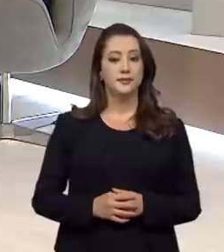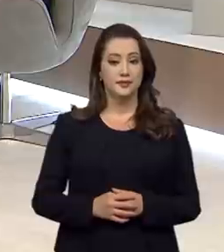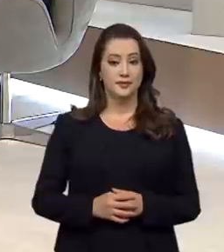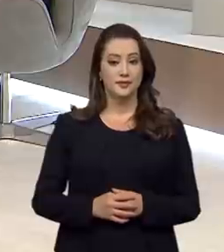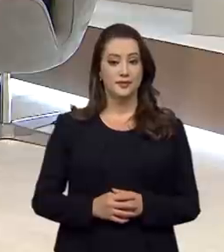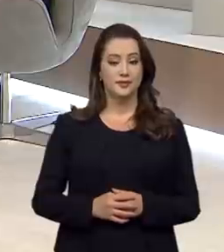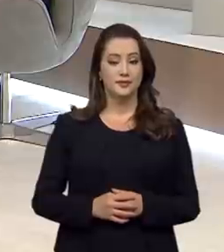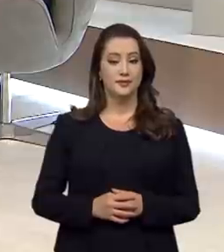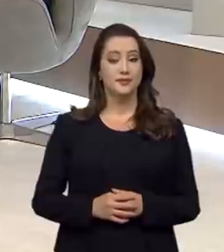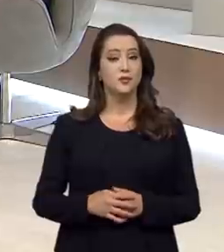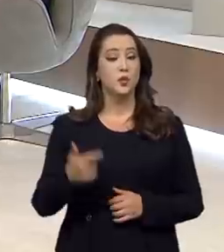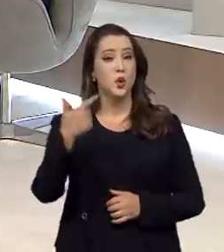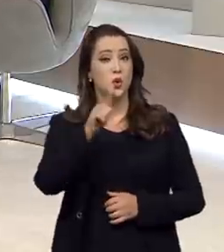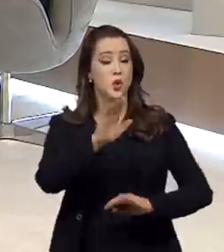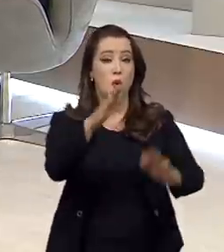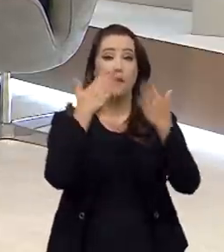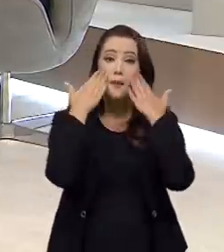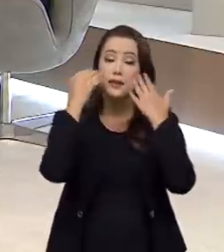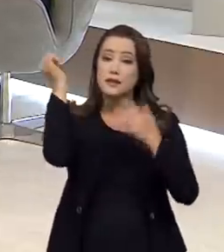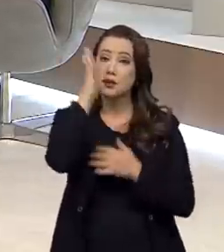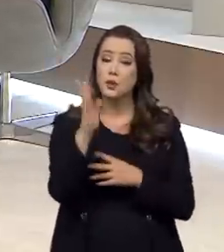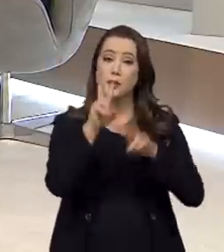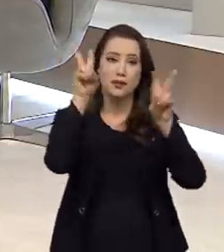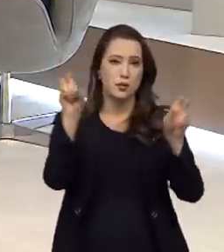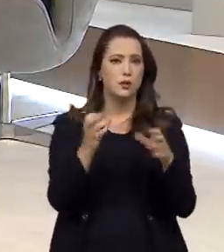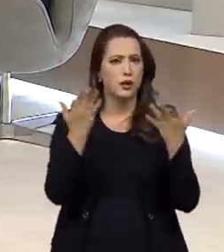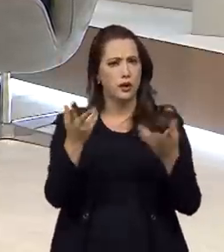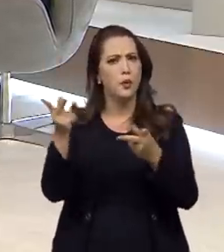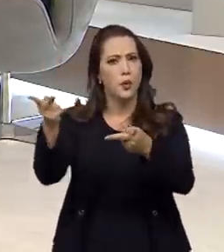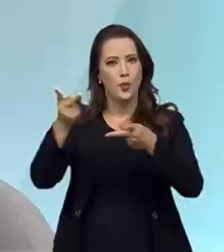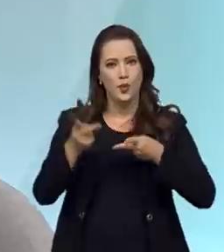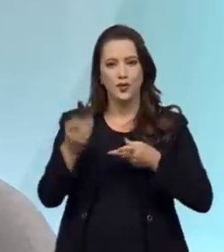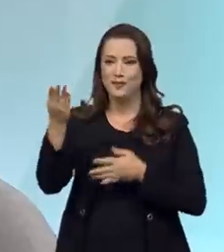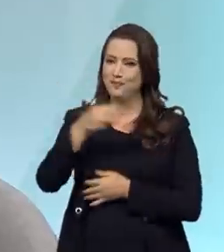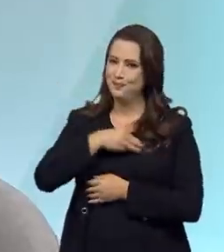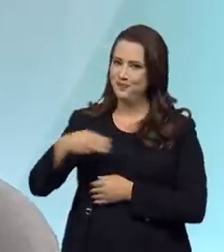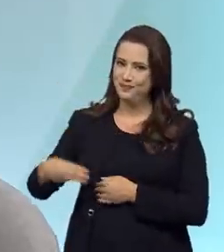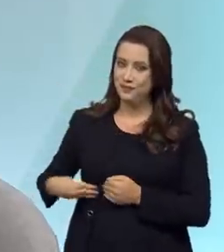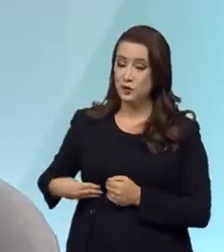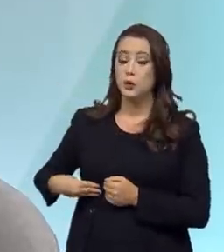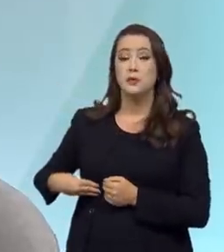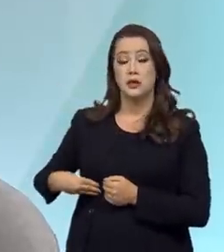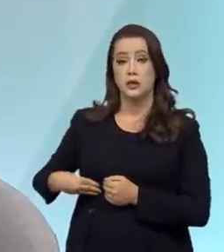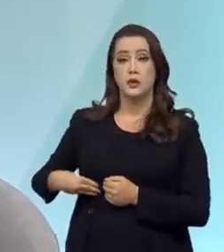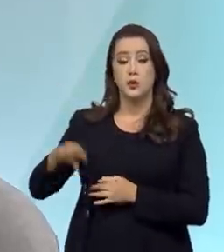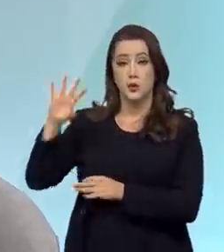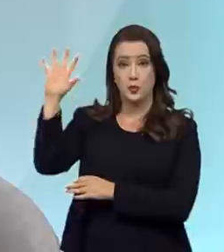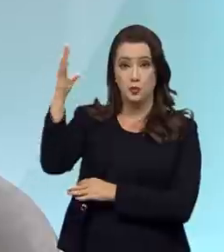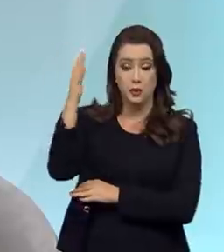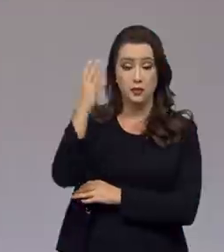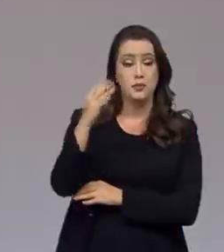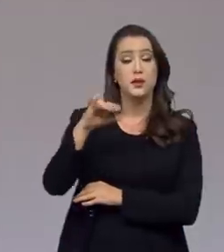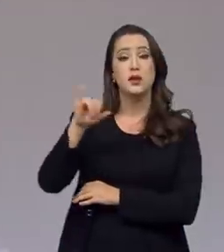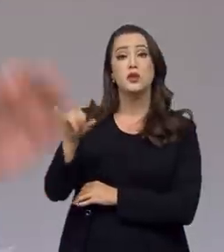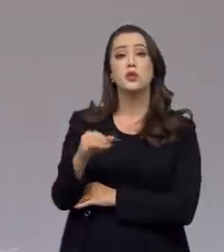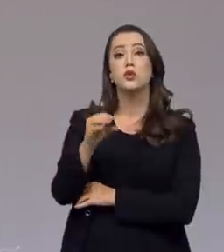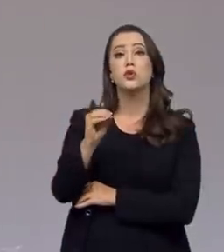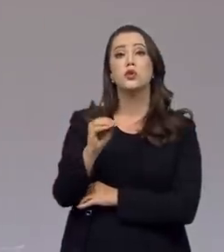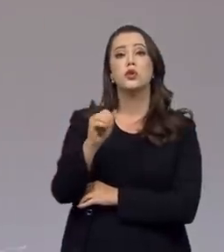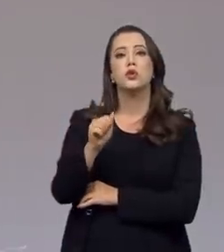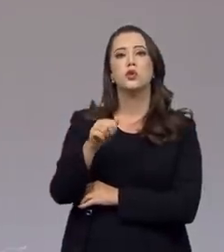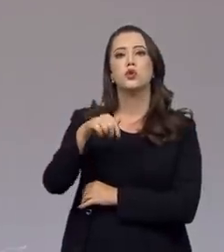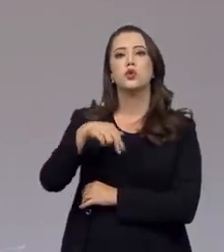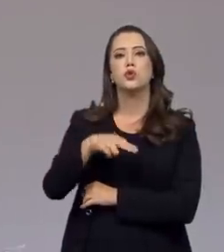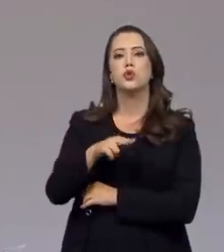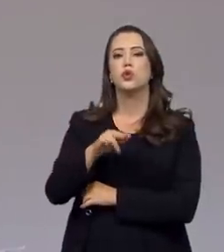a revolta com o Brasil tá alto convidado o ministro do meio ambiente Joaquim Leite Ministro